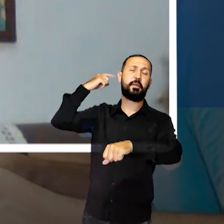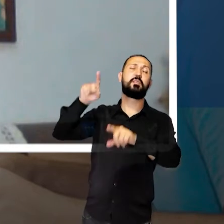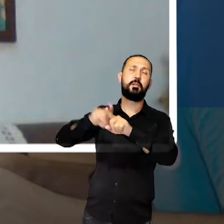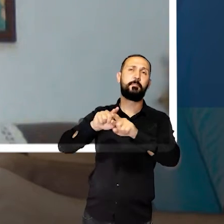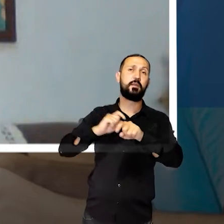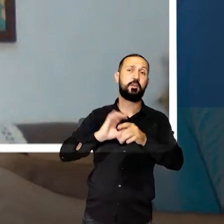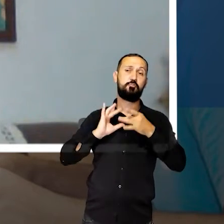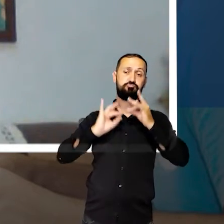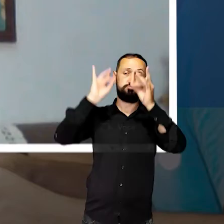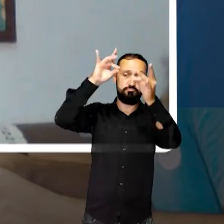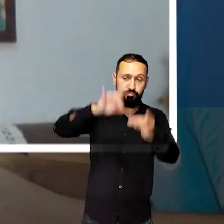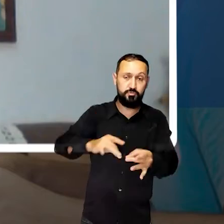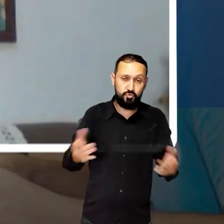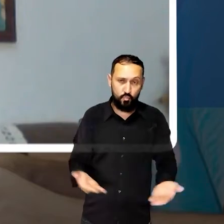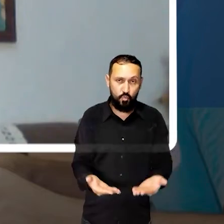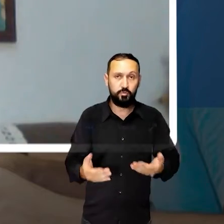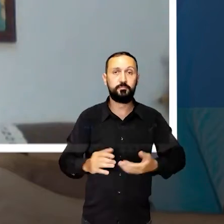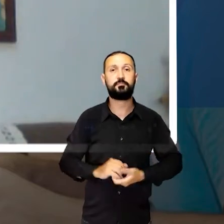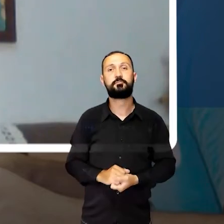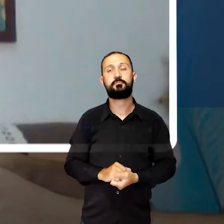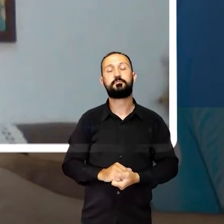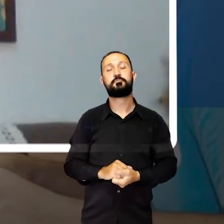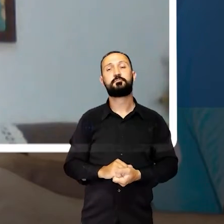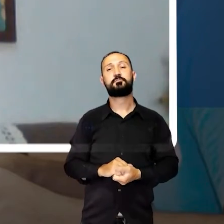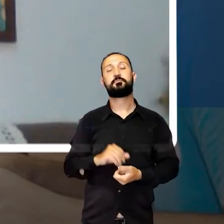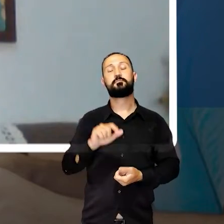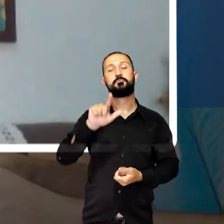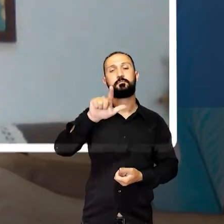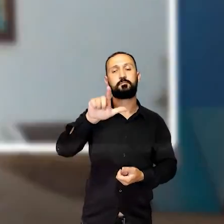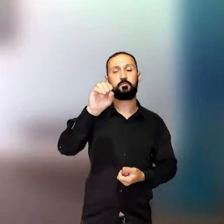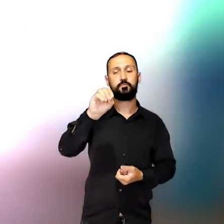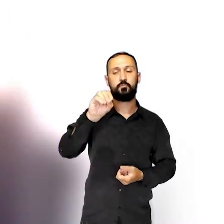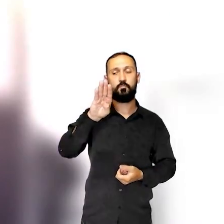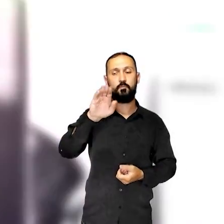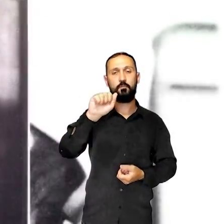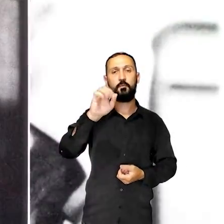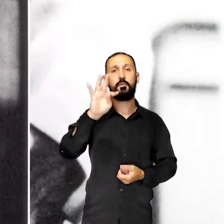no nosso tempo. Falei em Lobato.